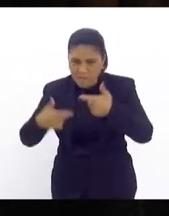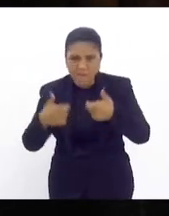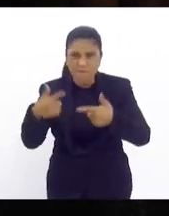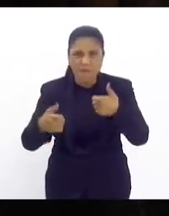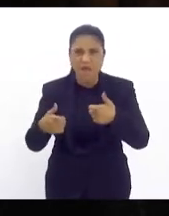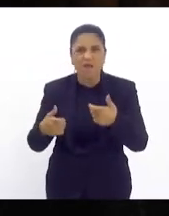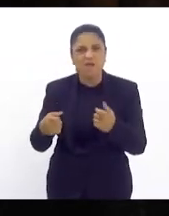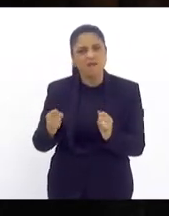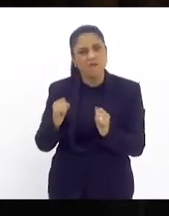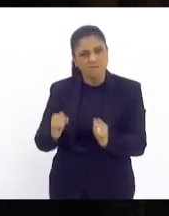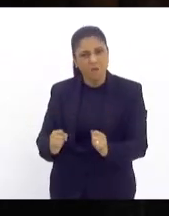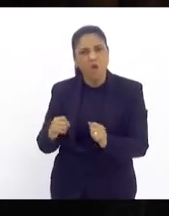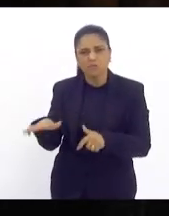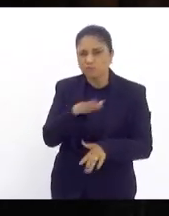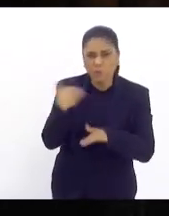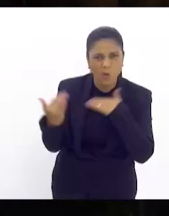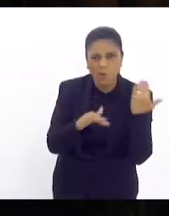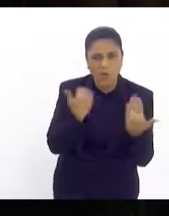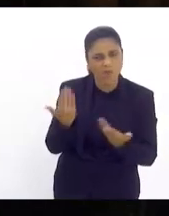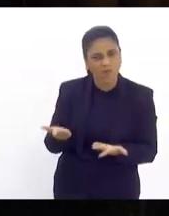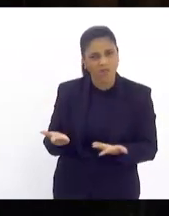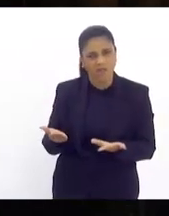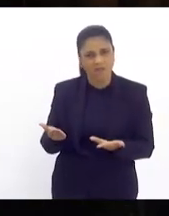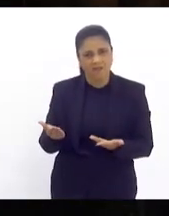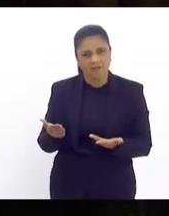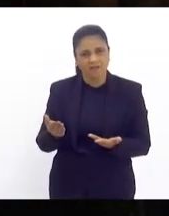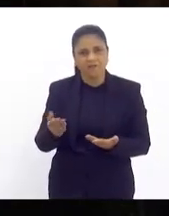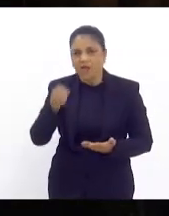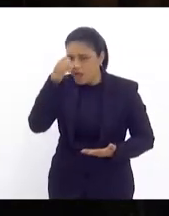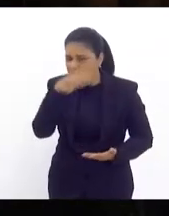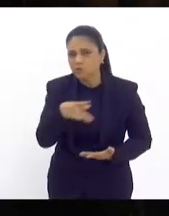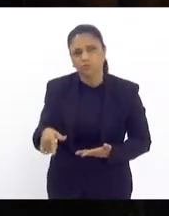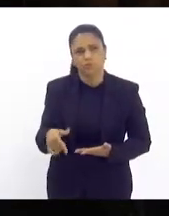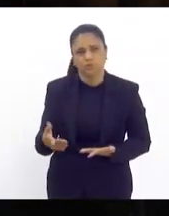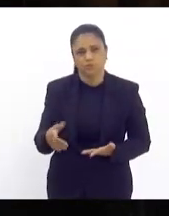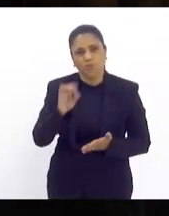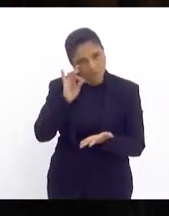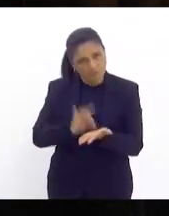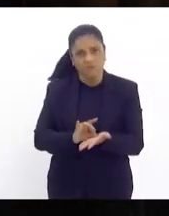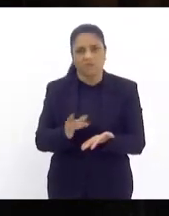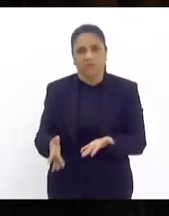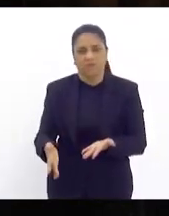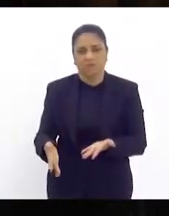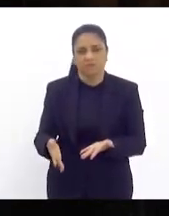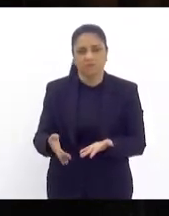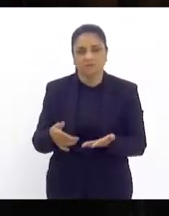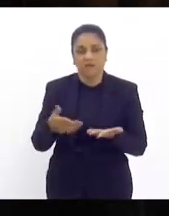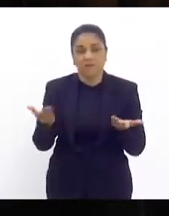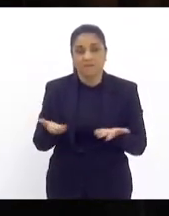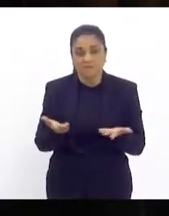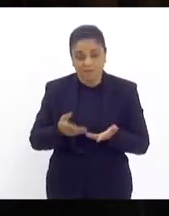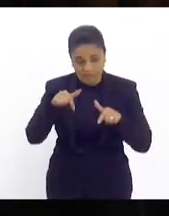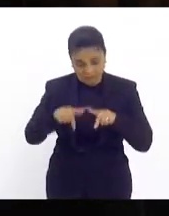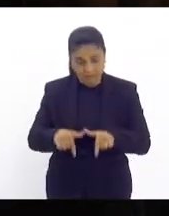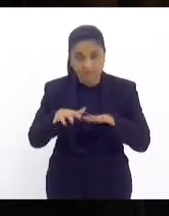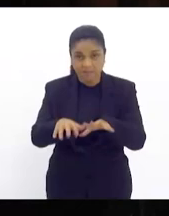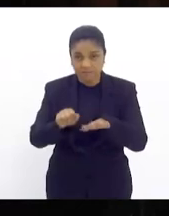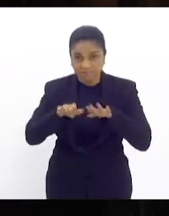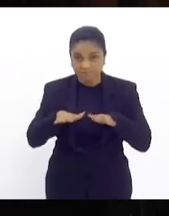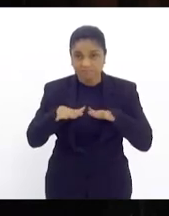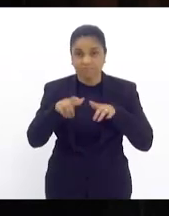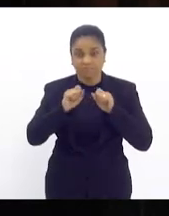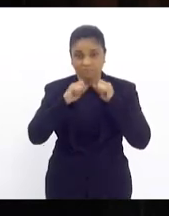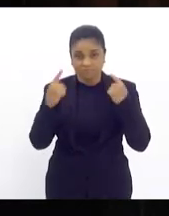morrerem na próxima esquina isso que é absurdo mas não aqui nesse lugar que